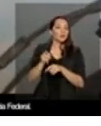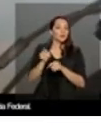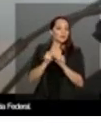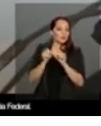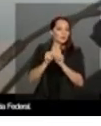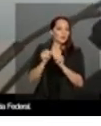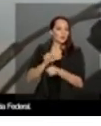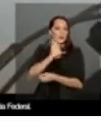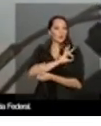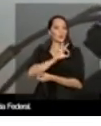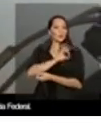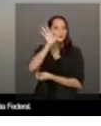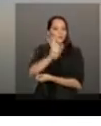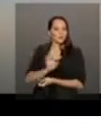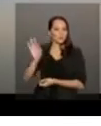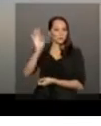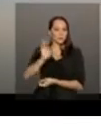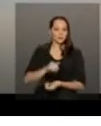pela Polícia Federal.